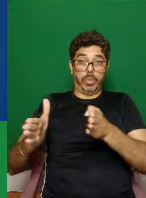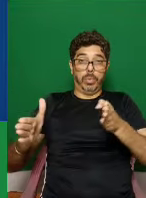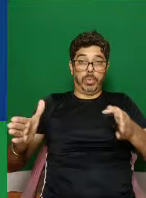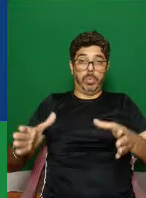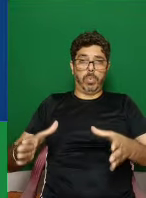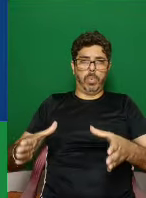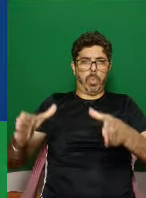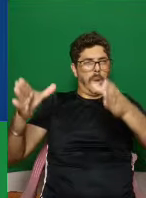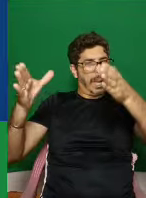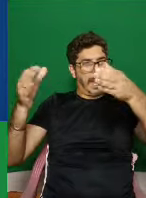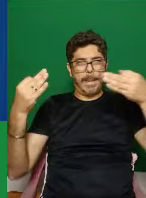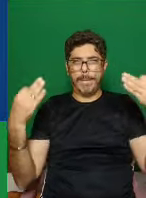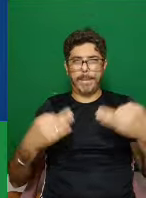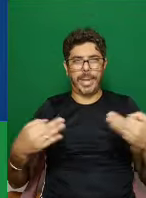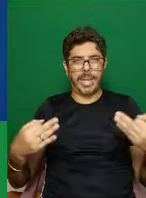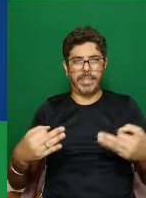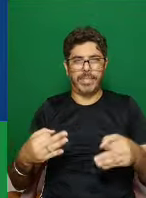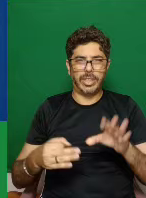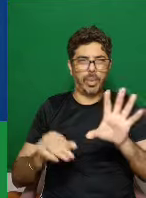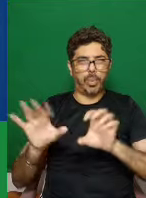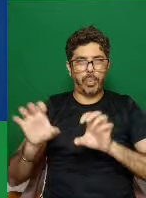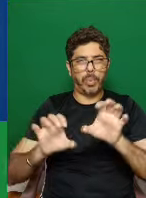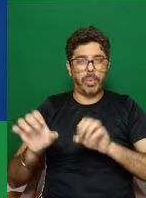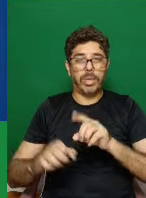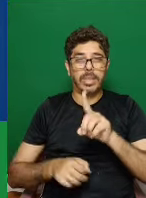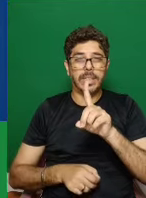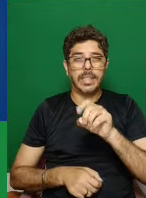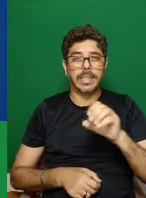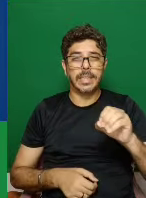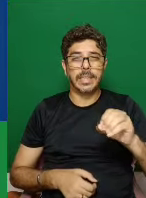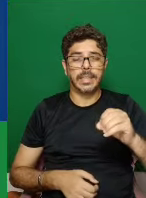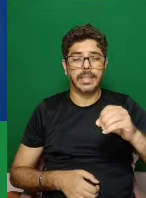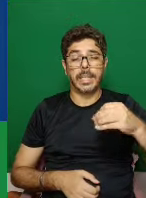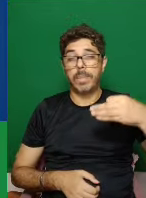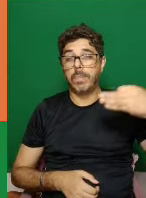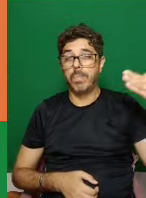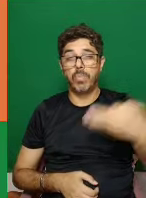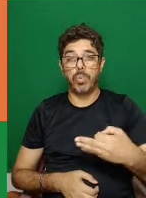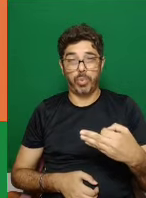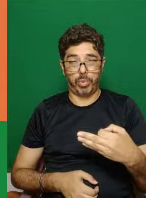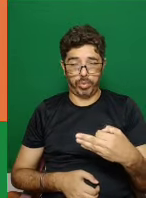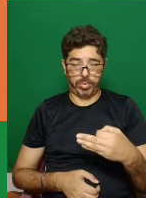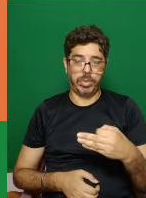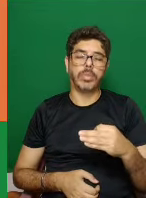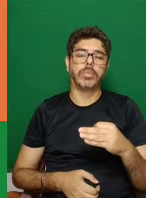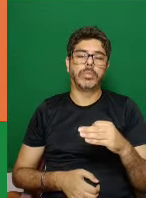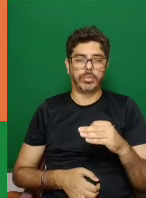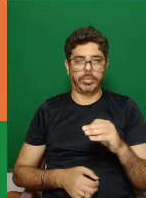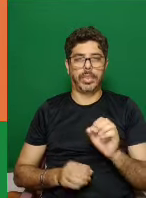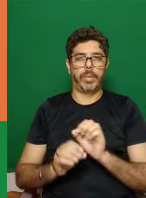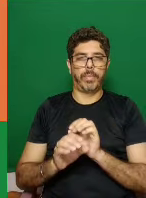praticamente 100% das partículas dos gases de escape, antes que sejam lançadas no ar.